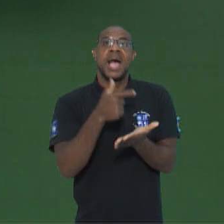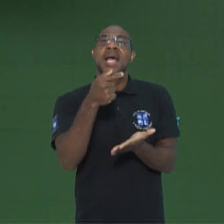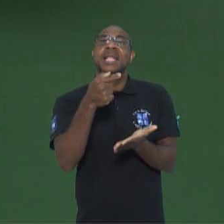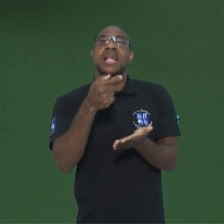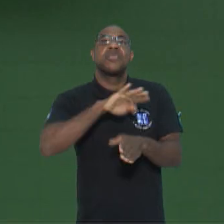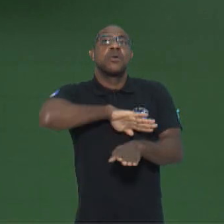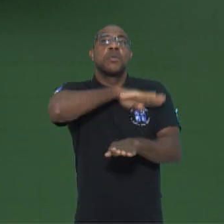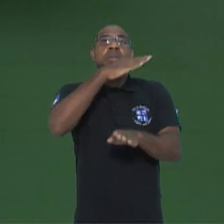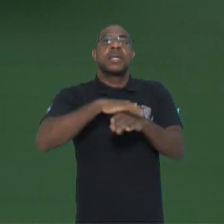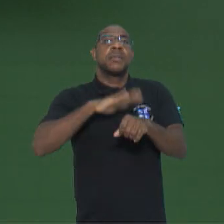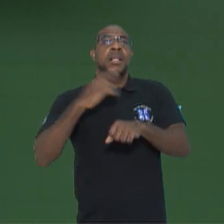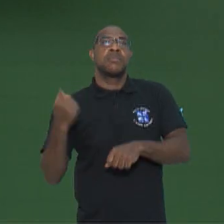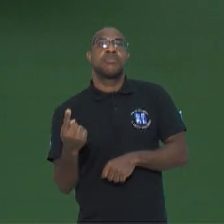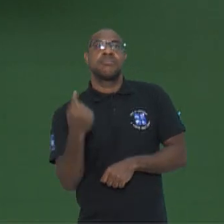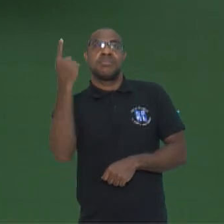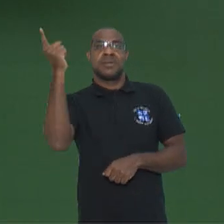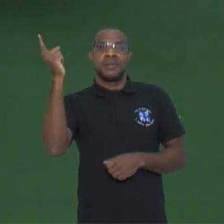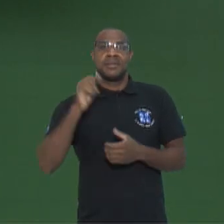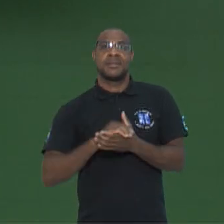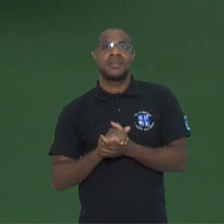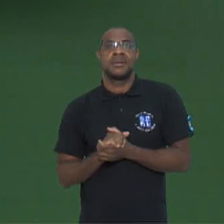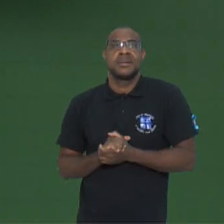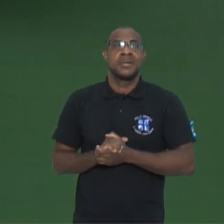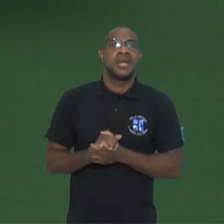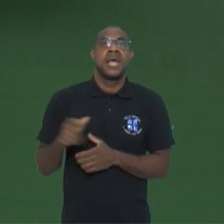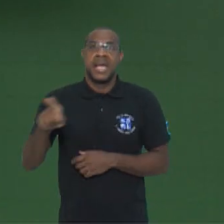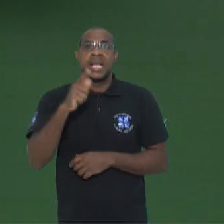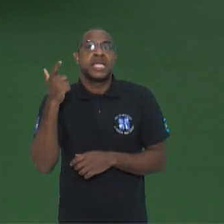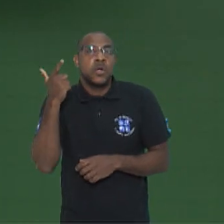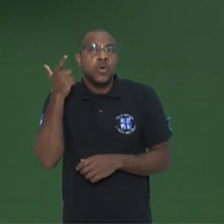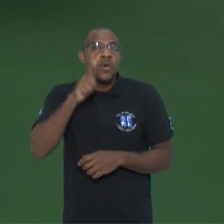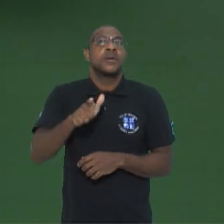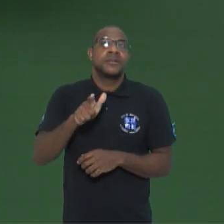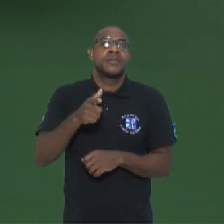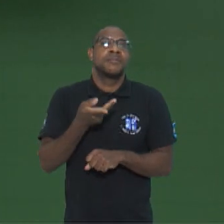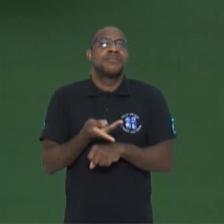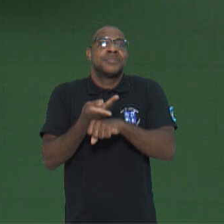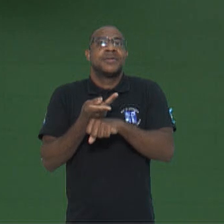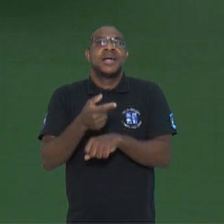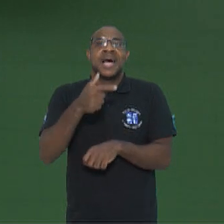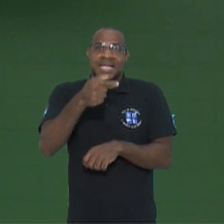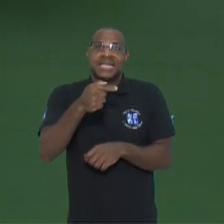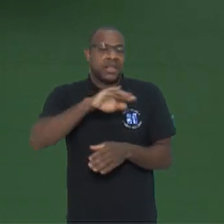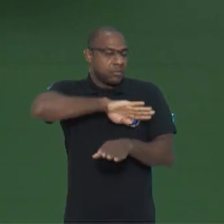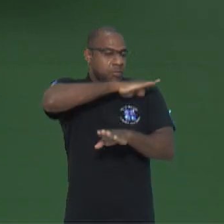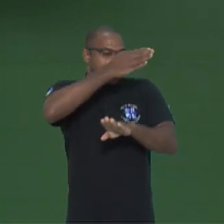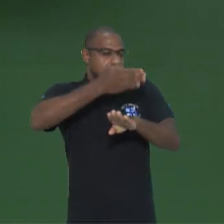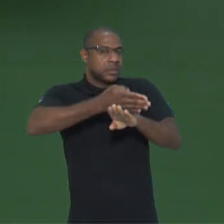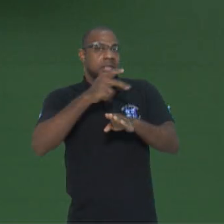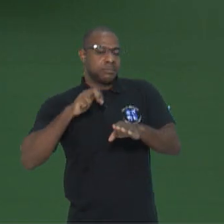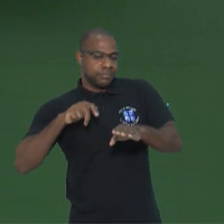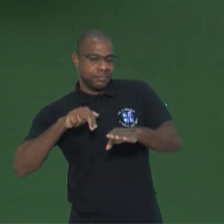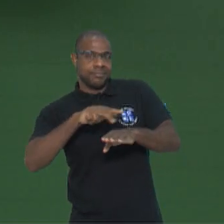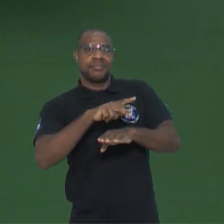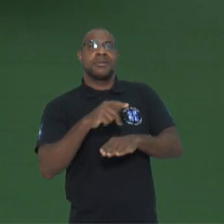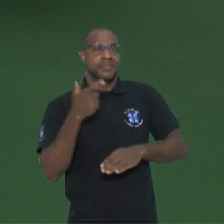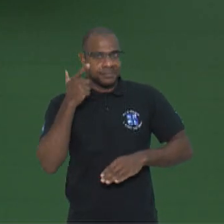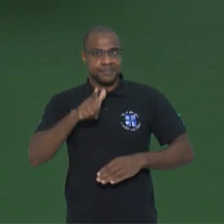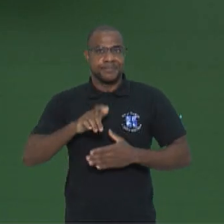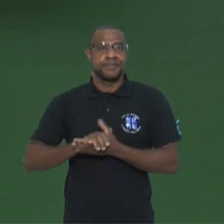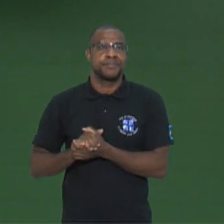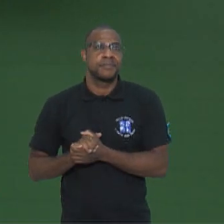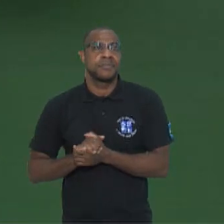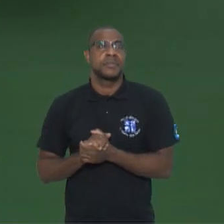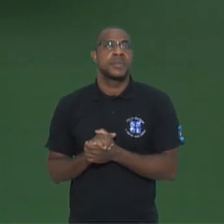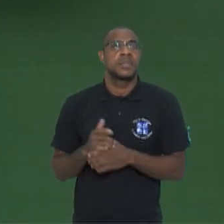montanhas, essas 7 montanhas, os 7 cumes. Então é uma dica de livros para quem queira entender um pouquinho melhor.